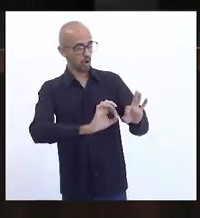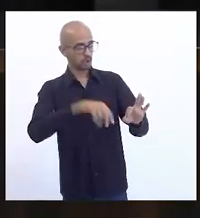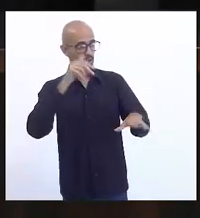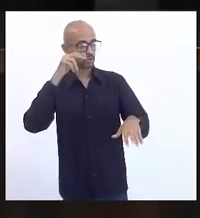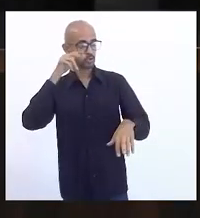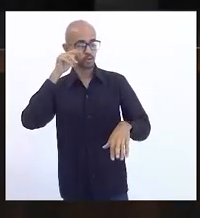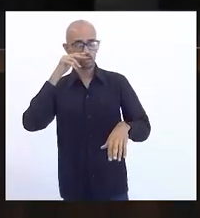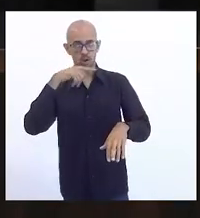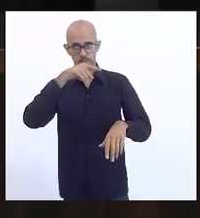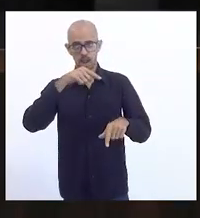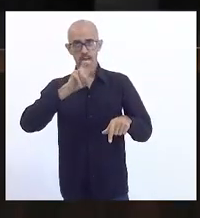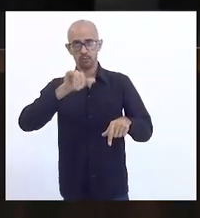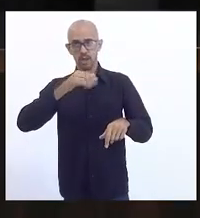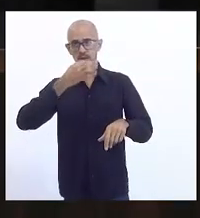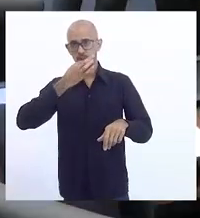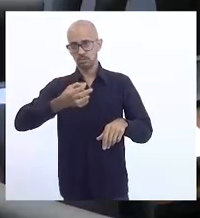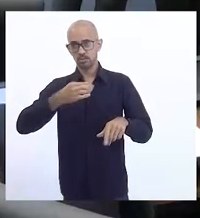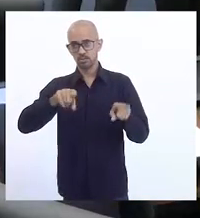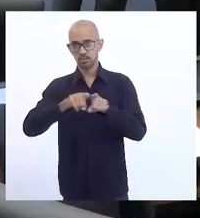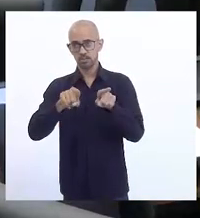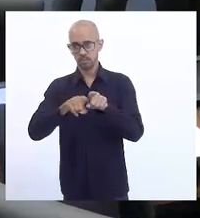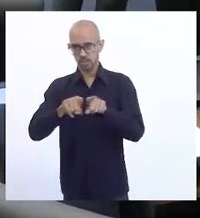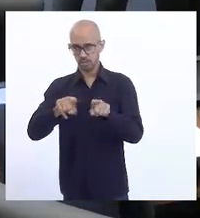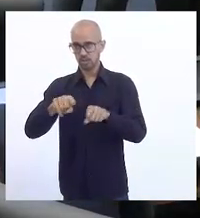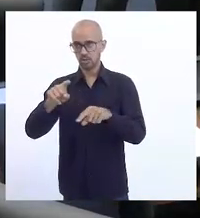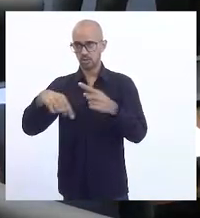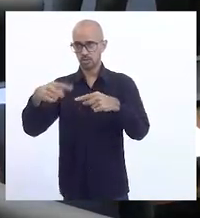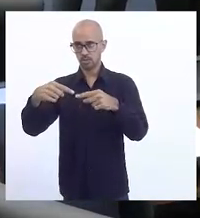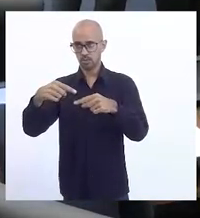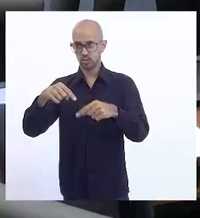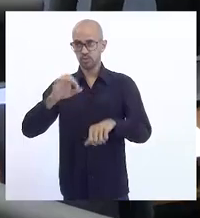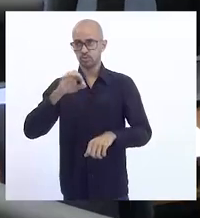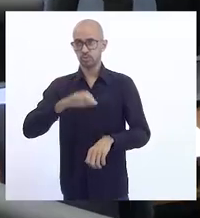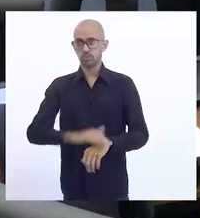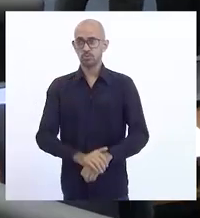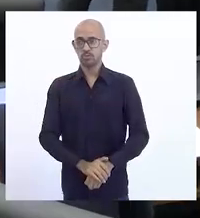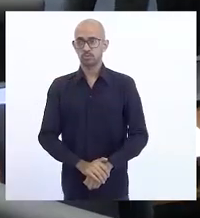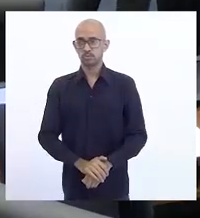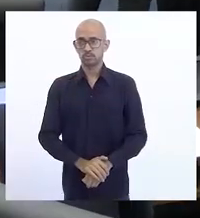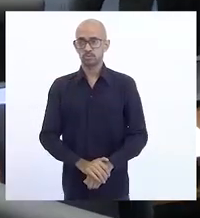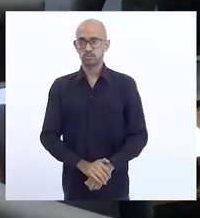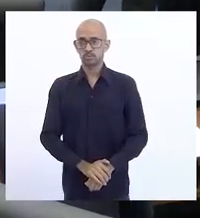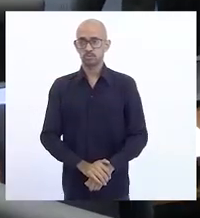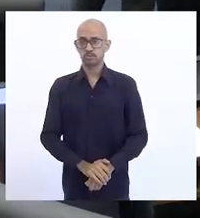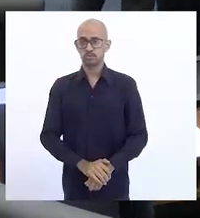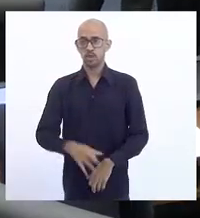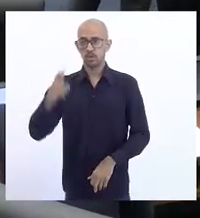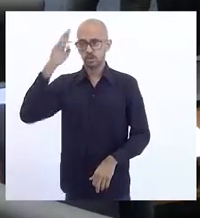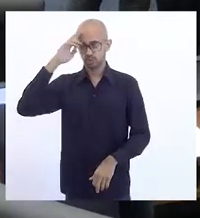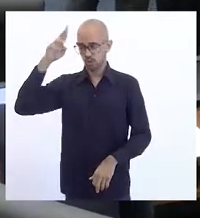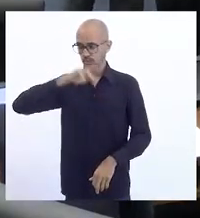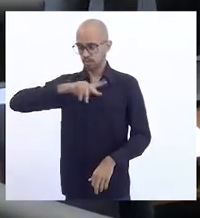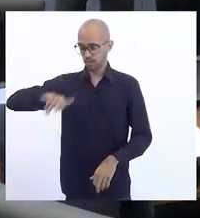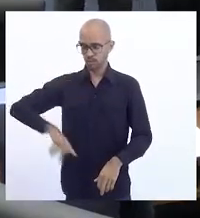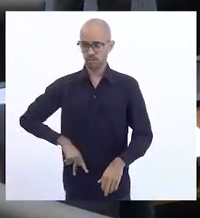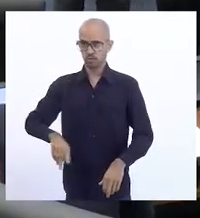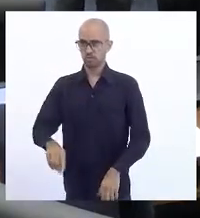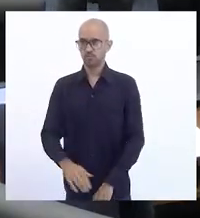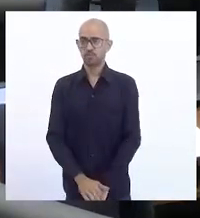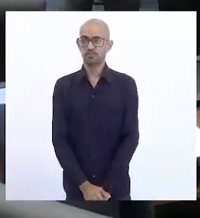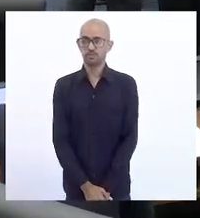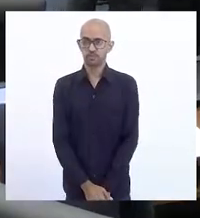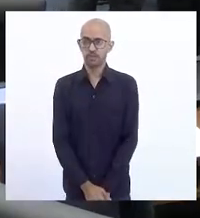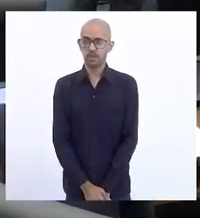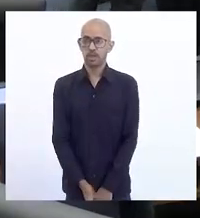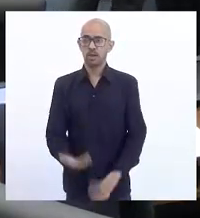vai emitir parecer também, já, já. Só para fazer esse tipo de solicitação, presidente. Senhor presidente, eu